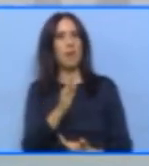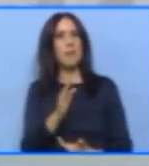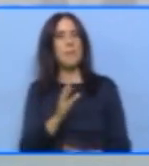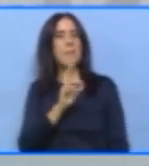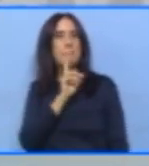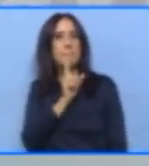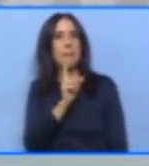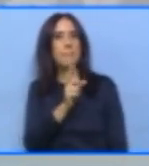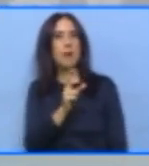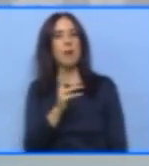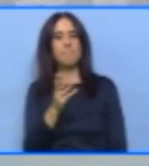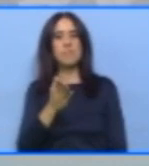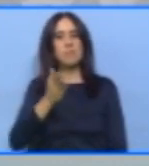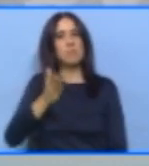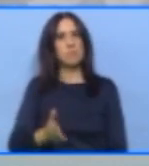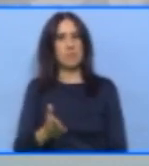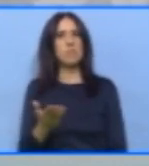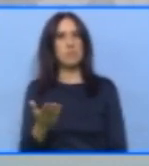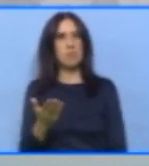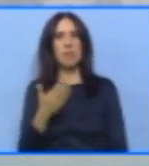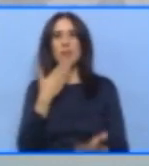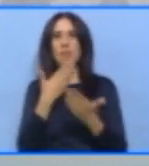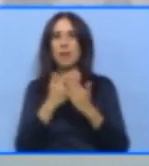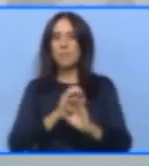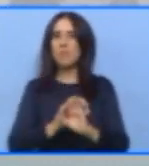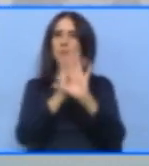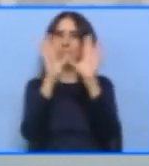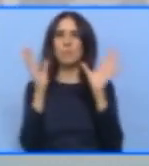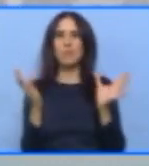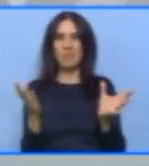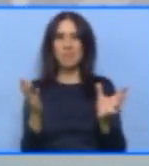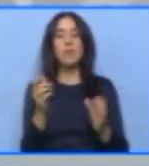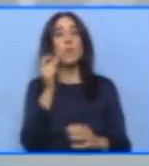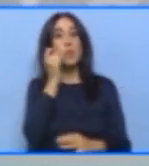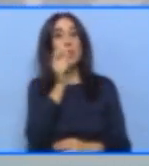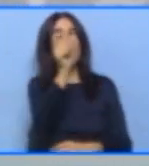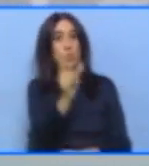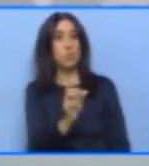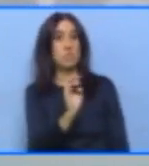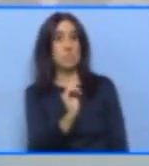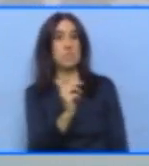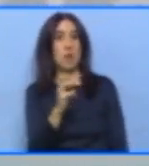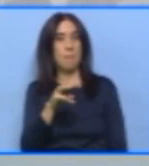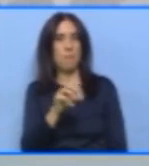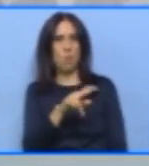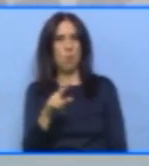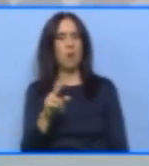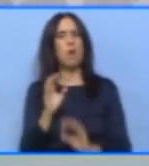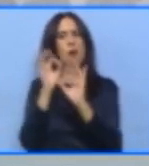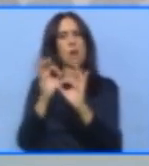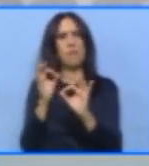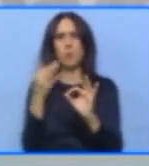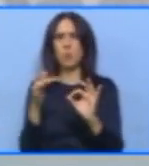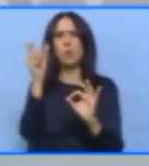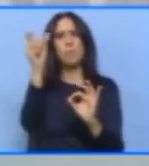e essa determinação, essa transparência. E Samora tinha imensa consideração pelo Bispo